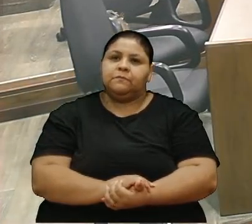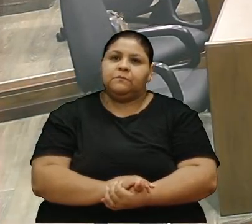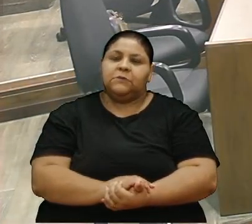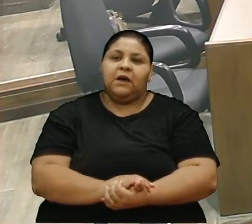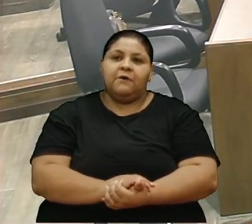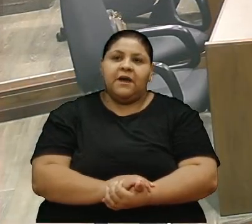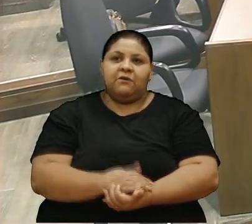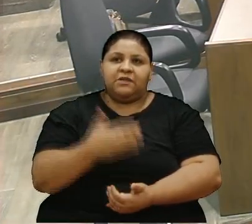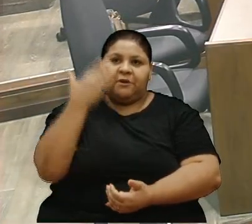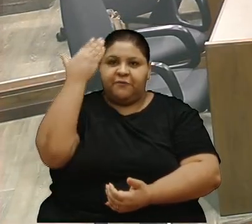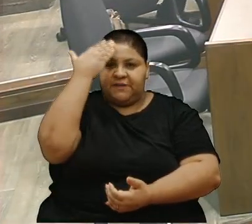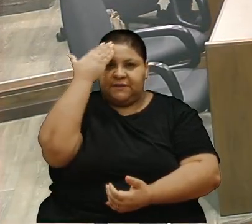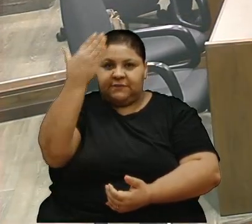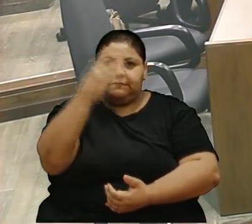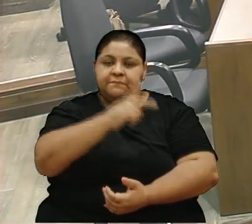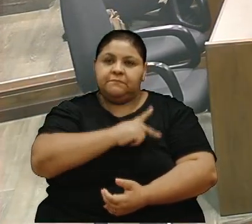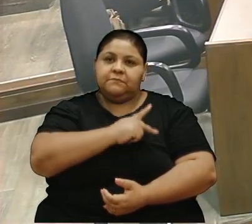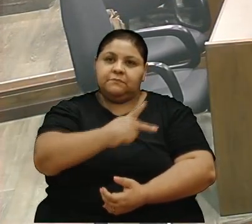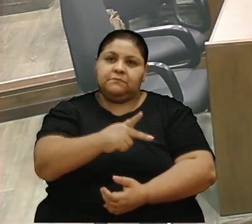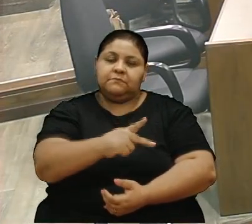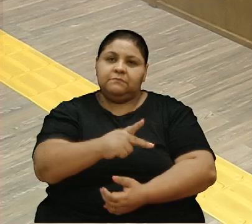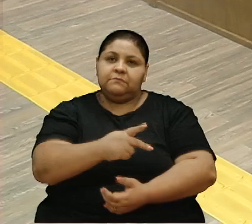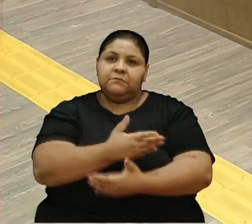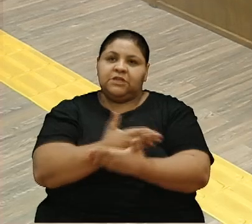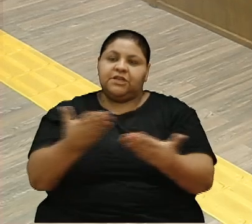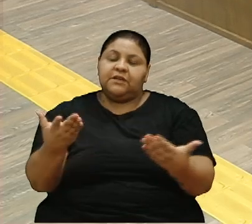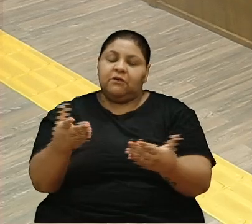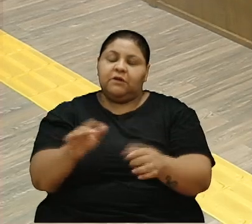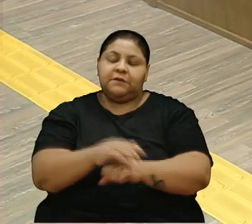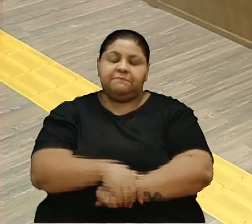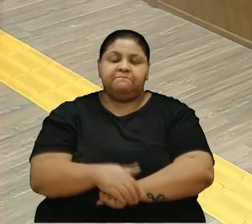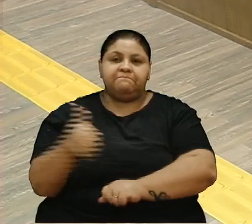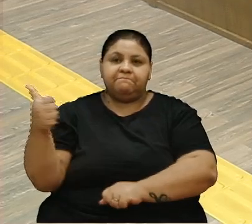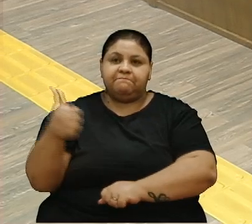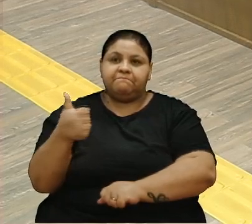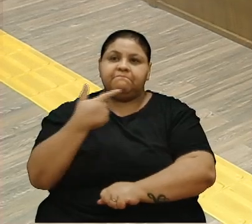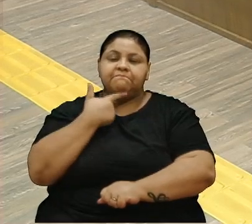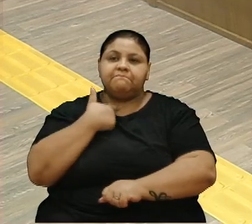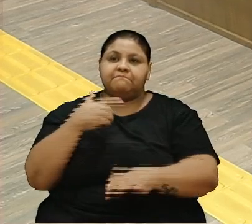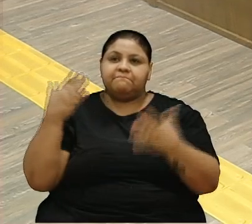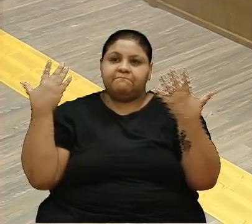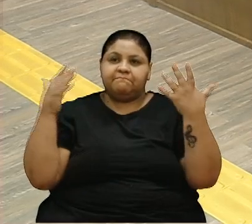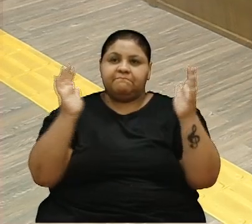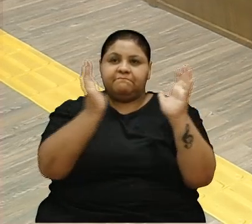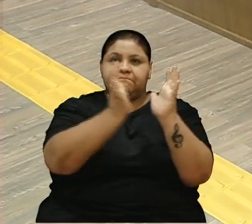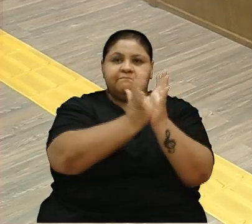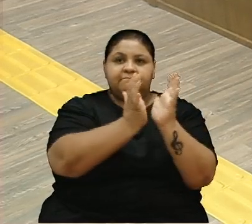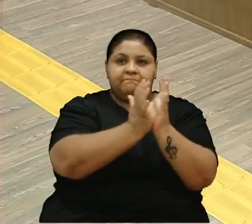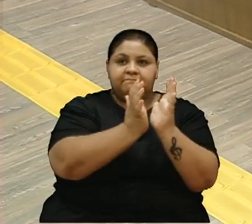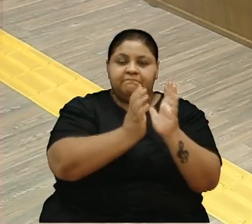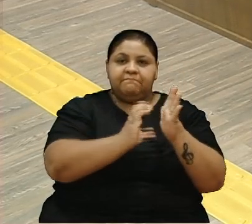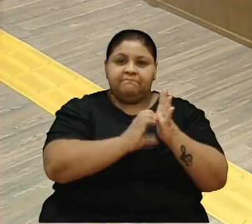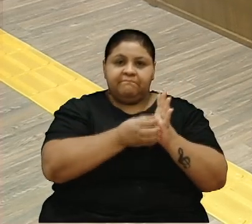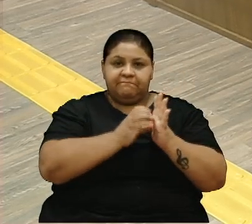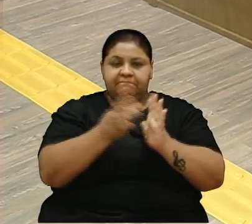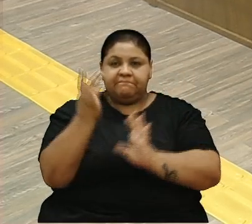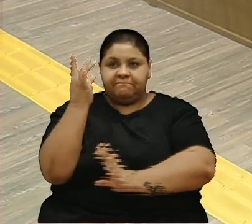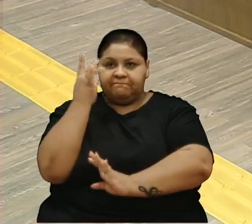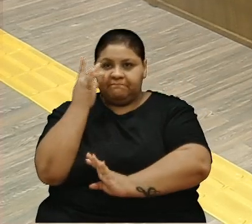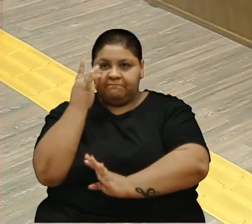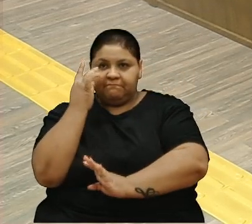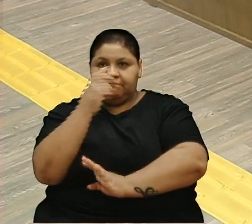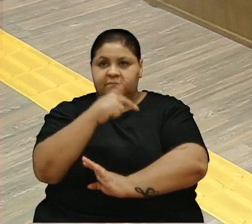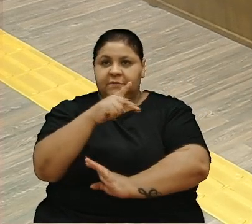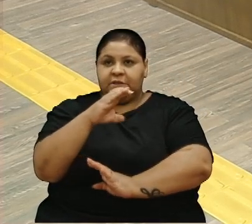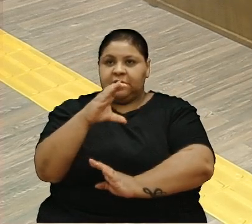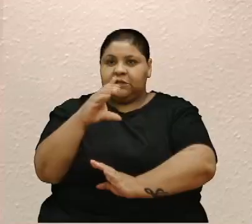Obrigada, senhor presidente, nobres colegas vereadores e vereadoras. Primeiramente, eu gostaria de saudar os camaradas também do nosso partido que estão presentes. O PCdoB,